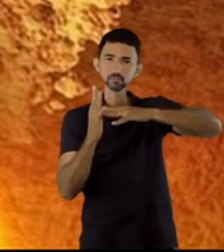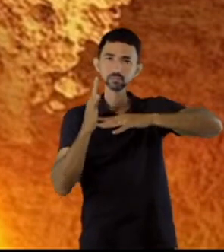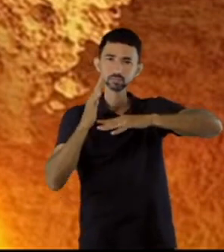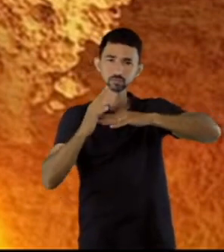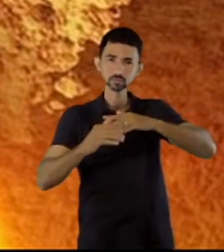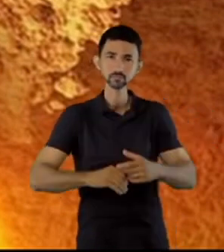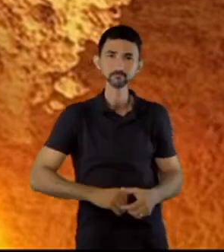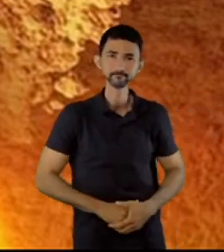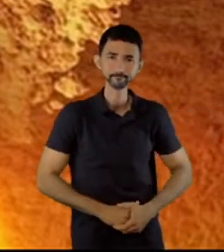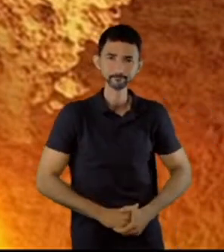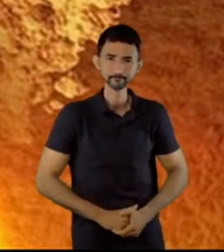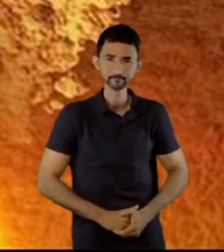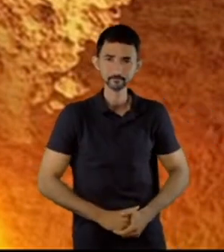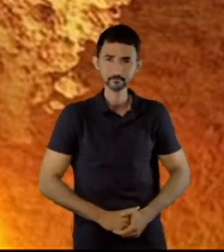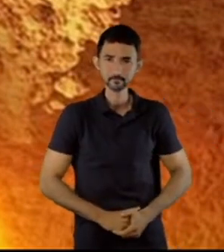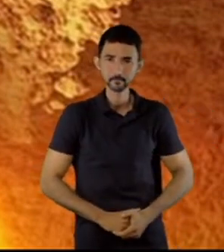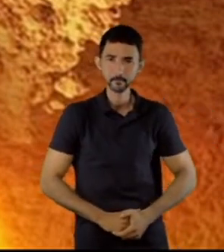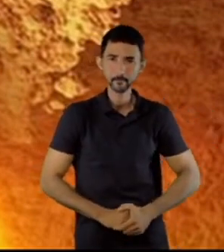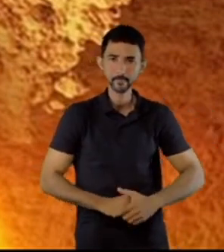Como este